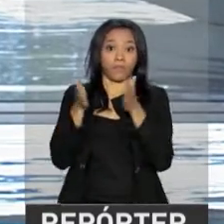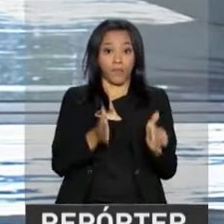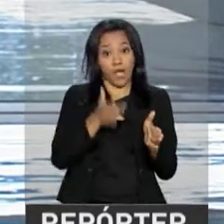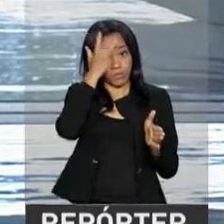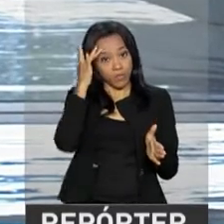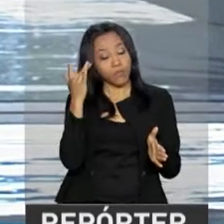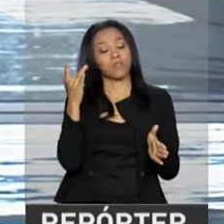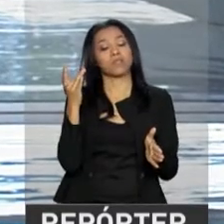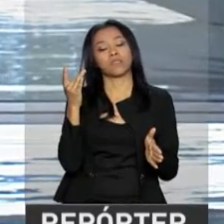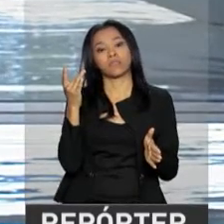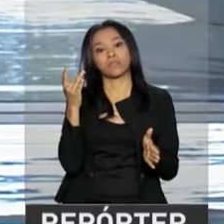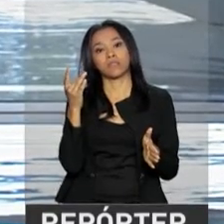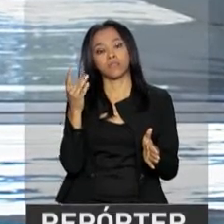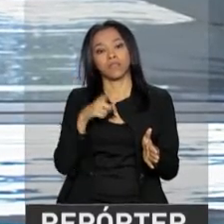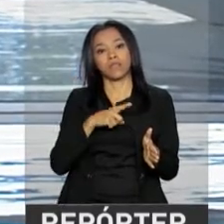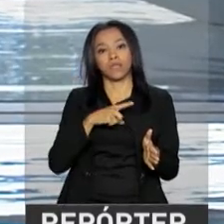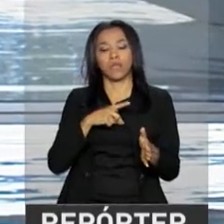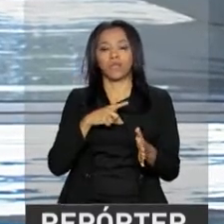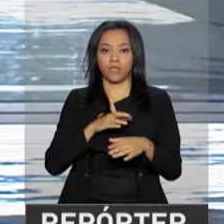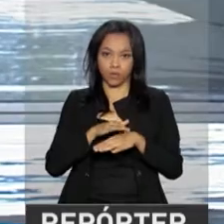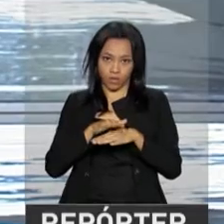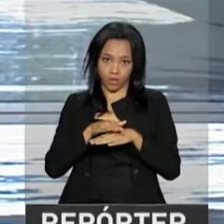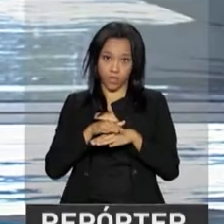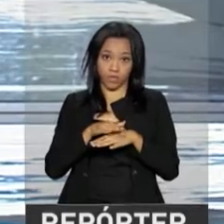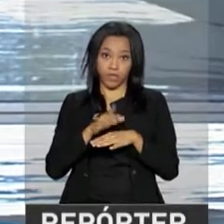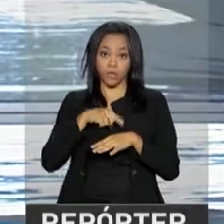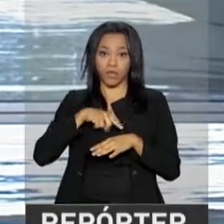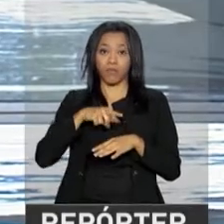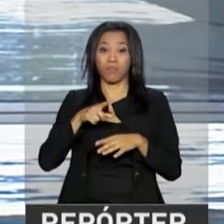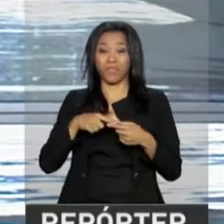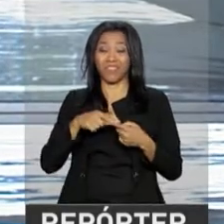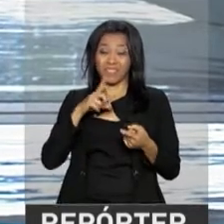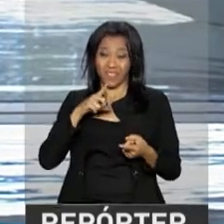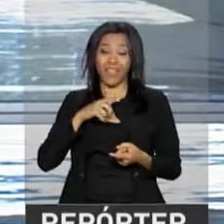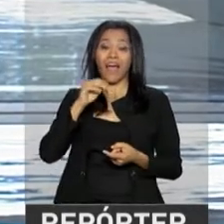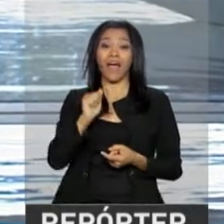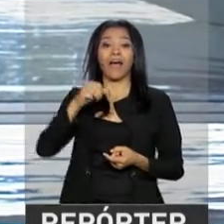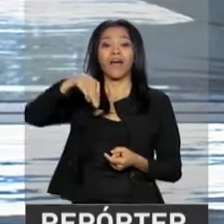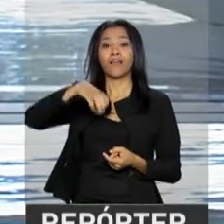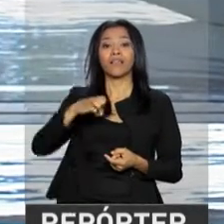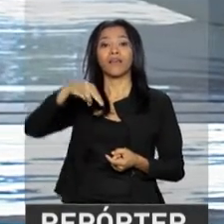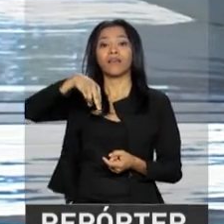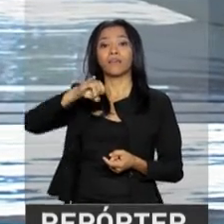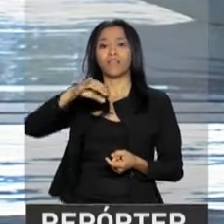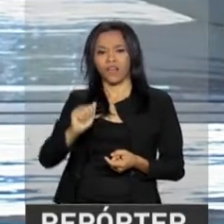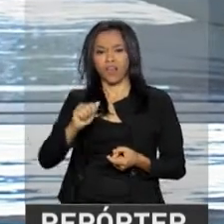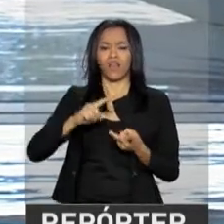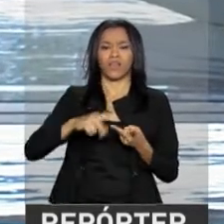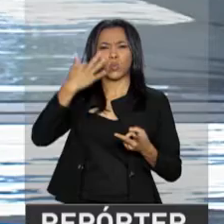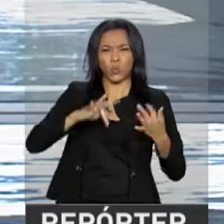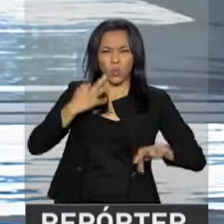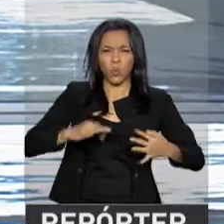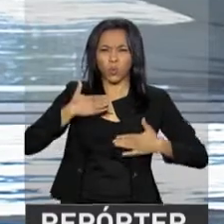pessoas com a doença apresentam sempre anemia crônica, né, dores fortes com frequência e